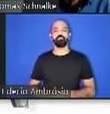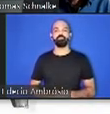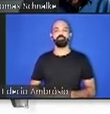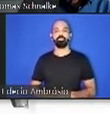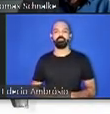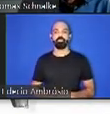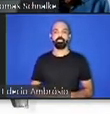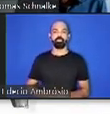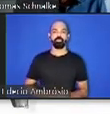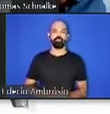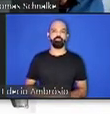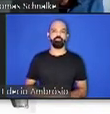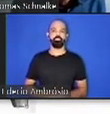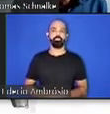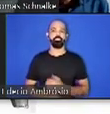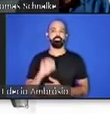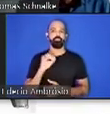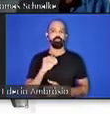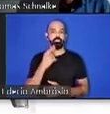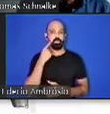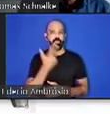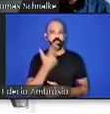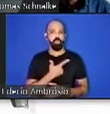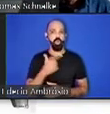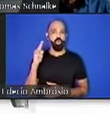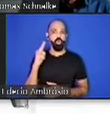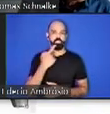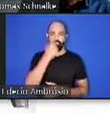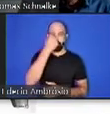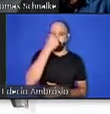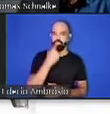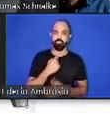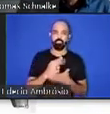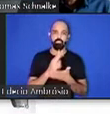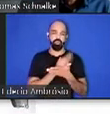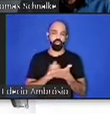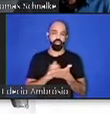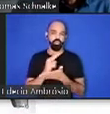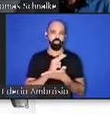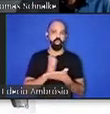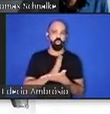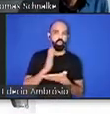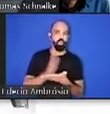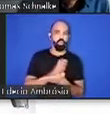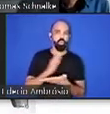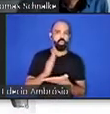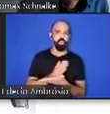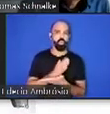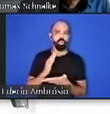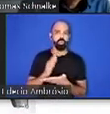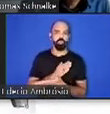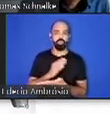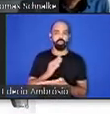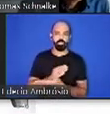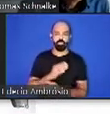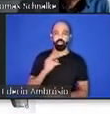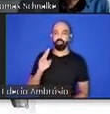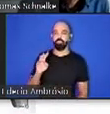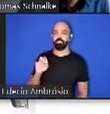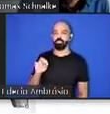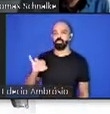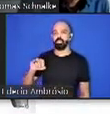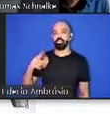olharmos outras ilustrações do livro do Fábrica Vesalius, nós vemos outros estudos